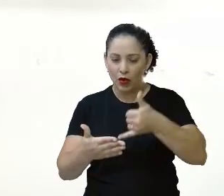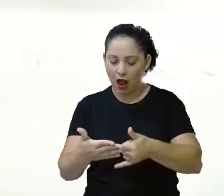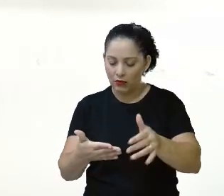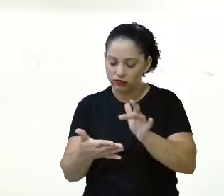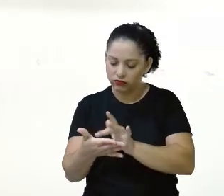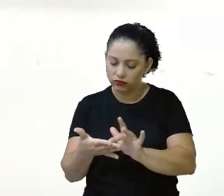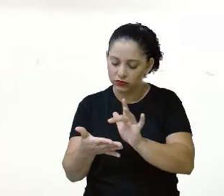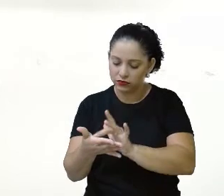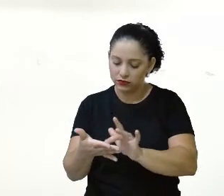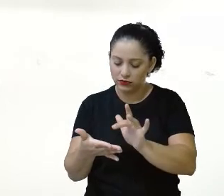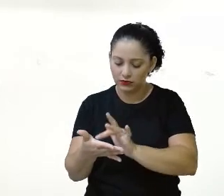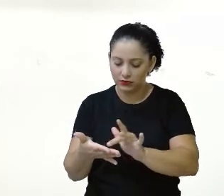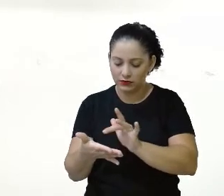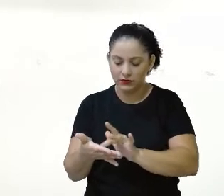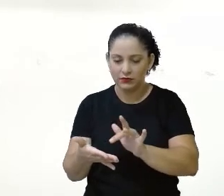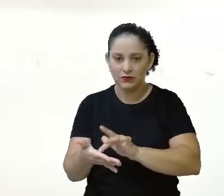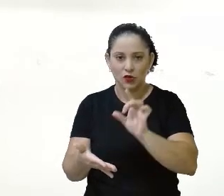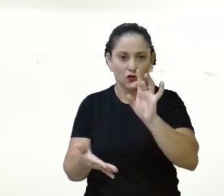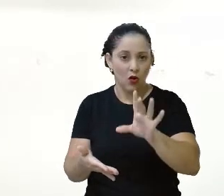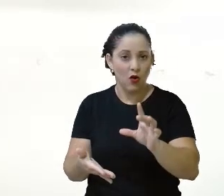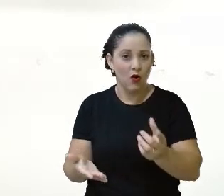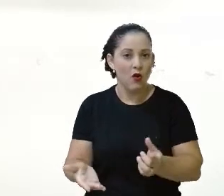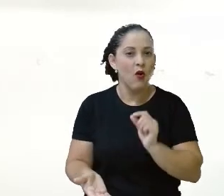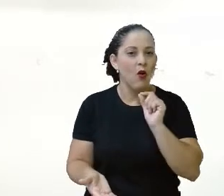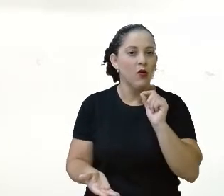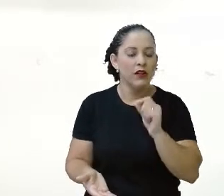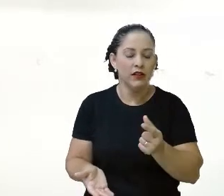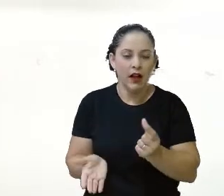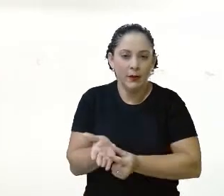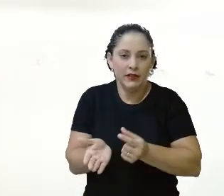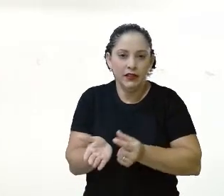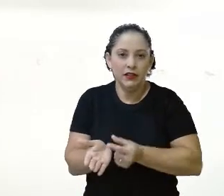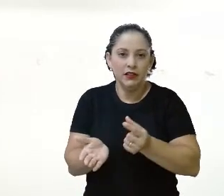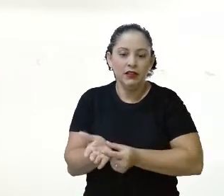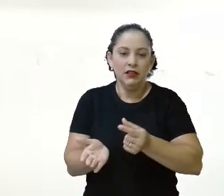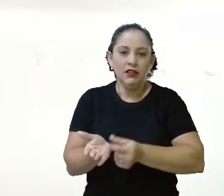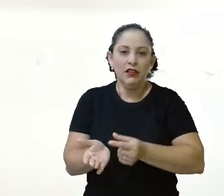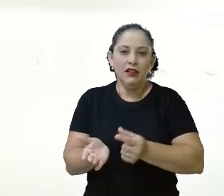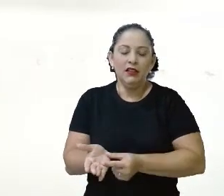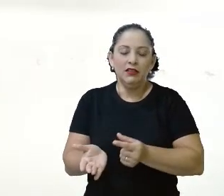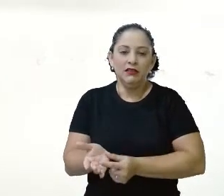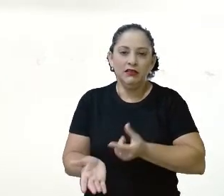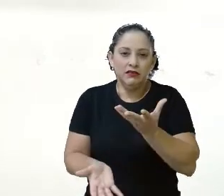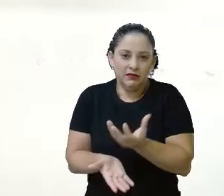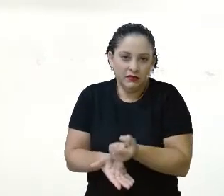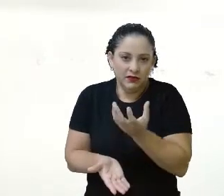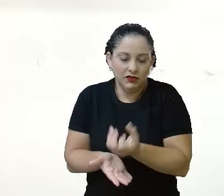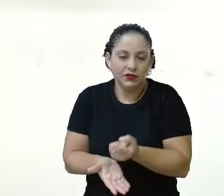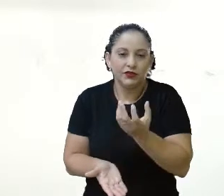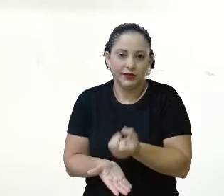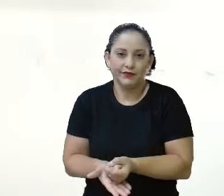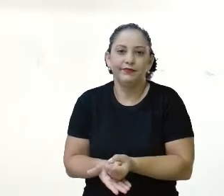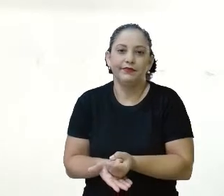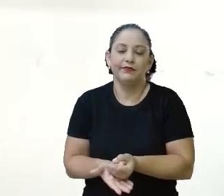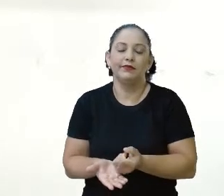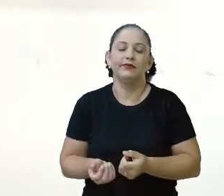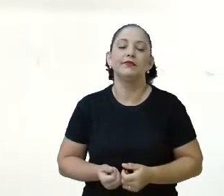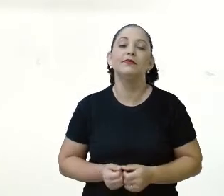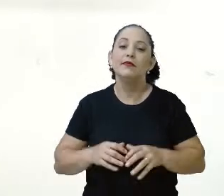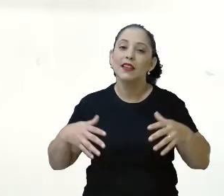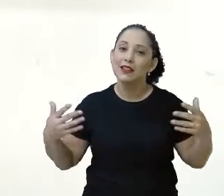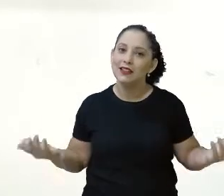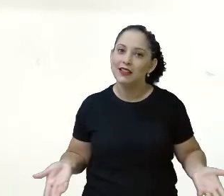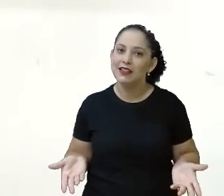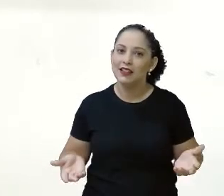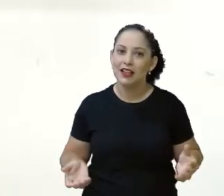tá certo? Então, baixa o smartphone, baixa o Educa Recife, né, o aplicativo, e